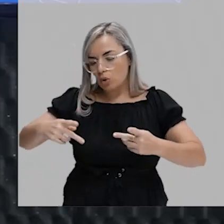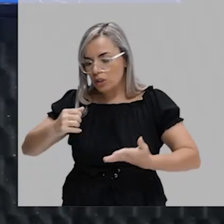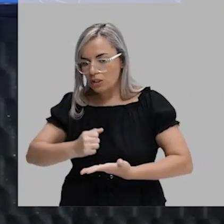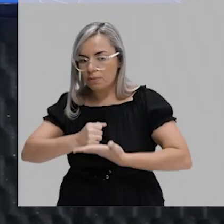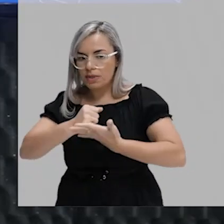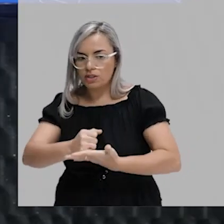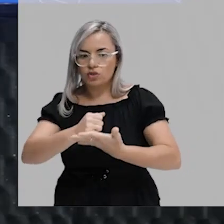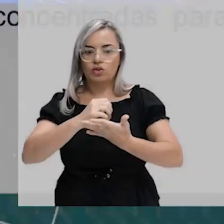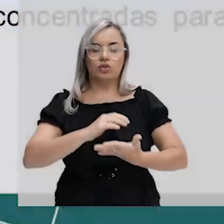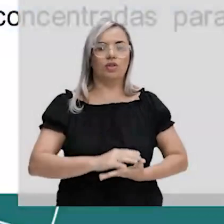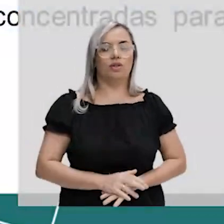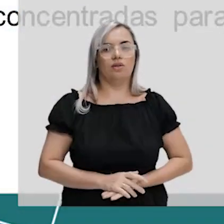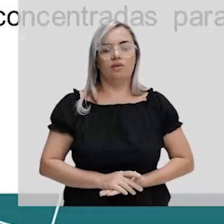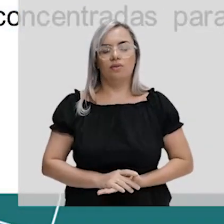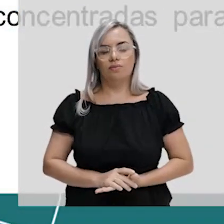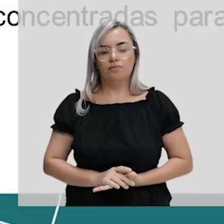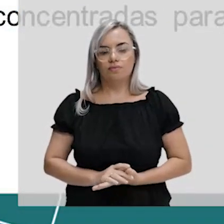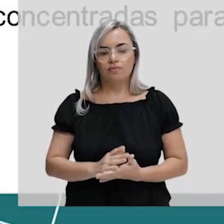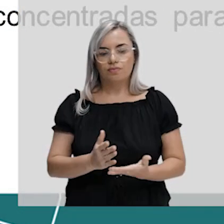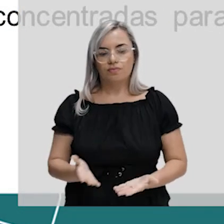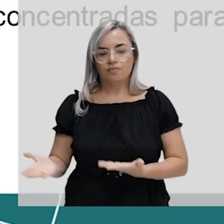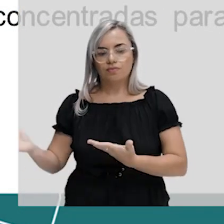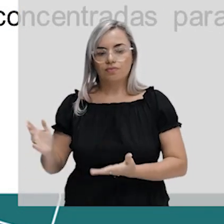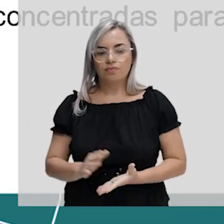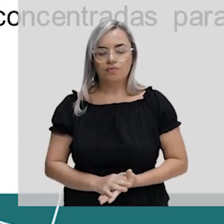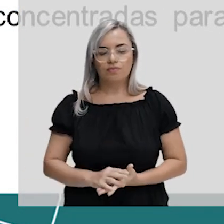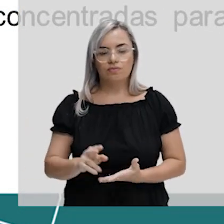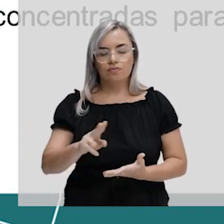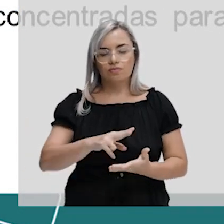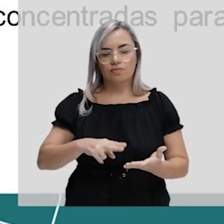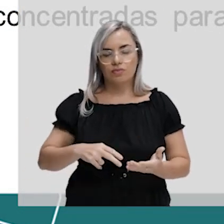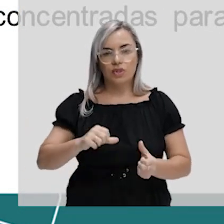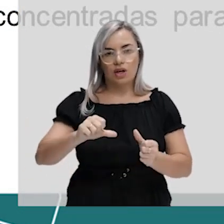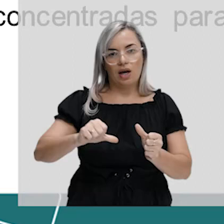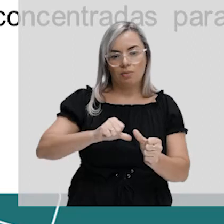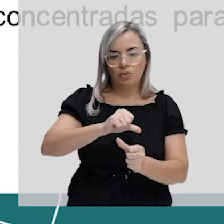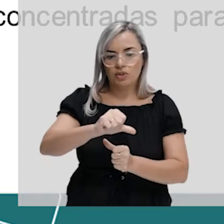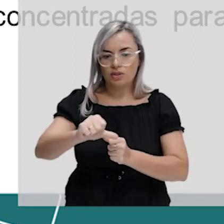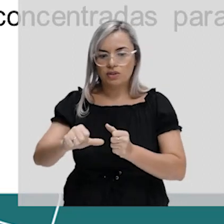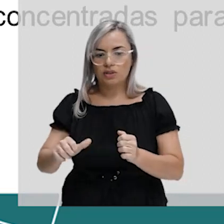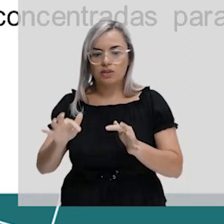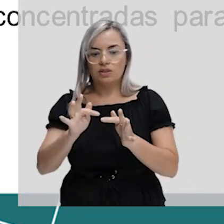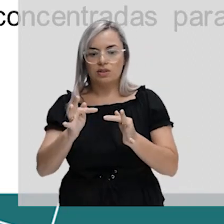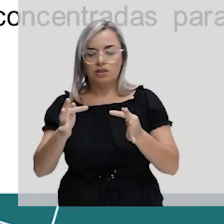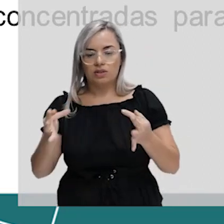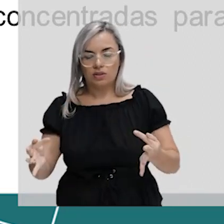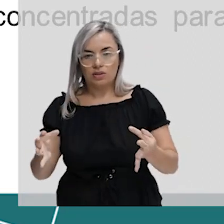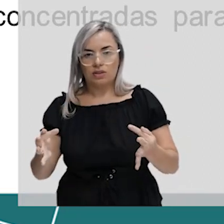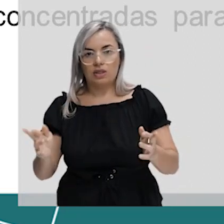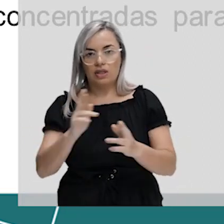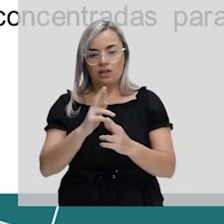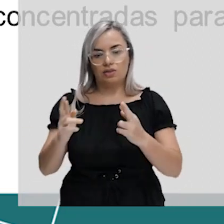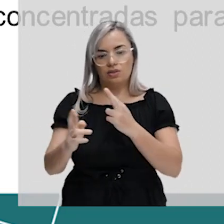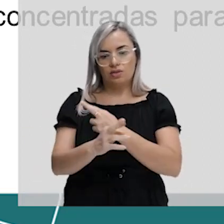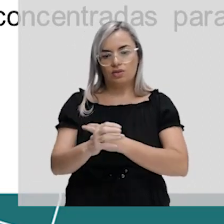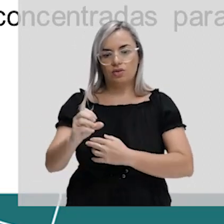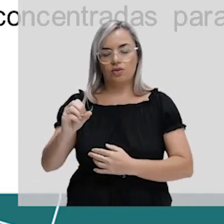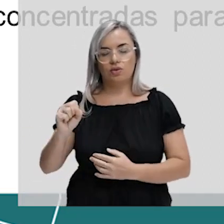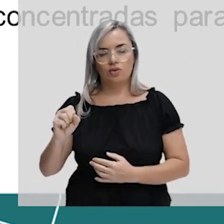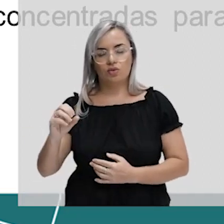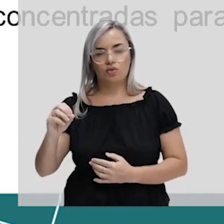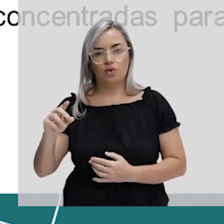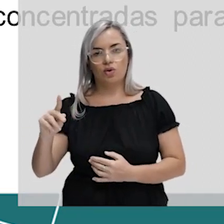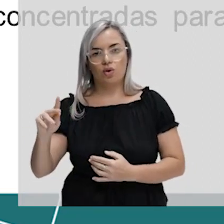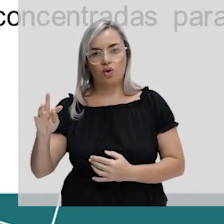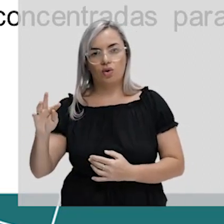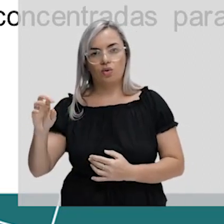Bem, a difusão simples tem relação com o soluto, como eu já falei para vocês, tem a ver com o soluto. E tem condições